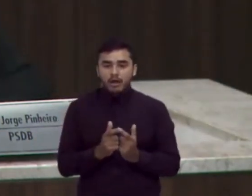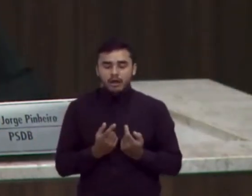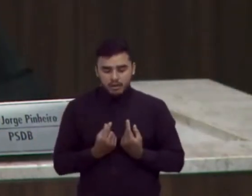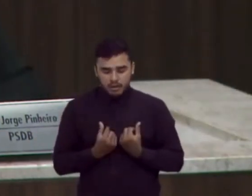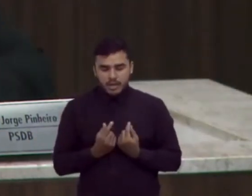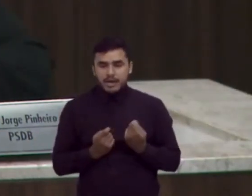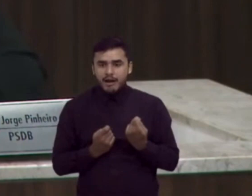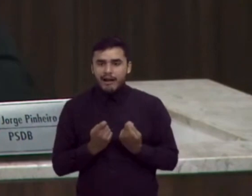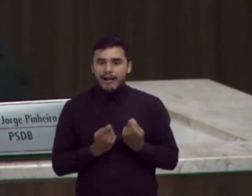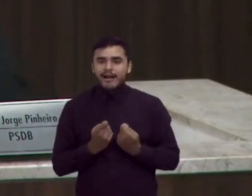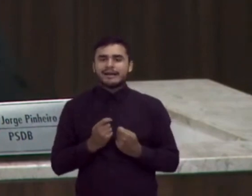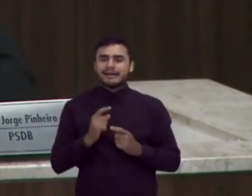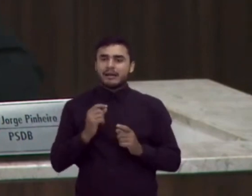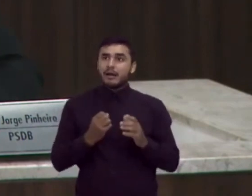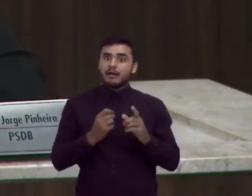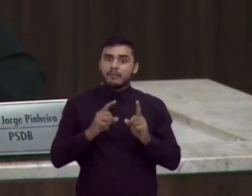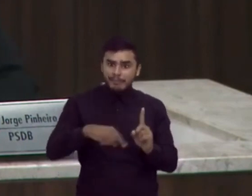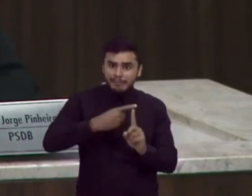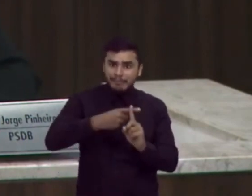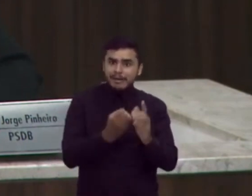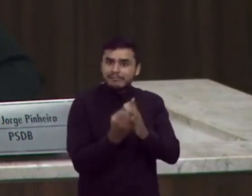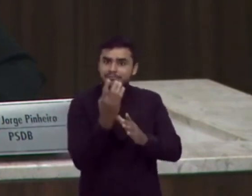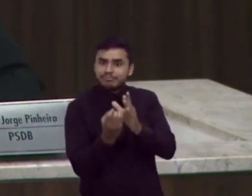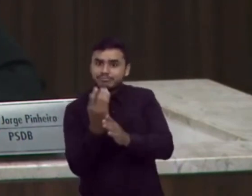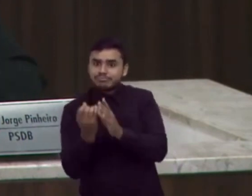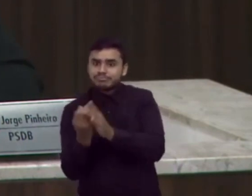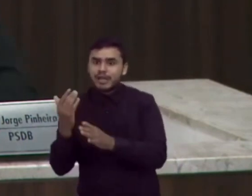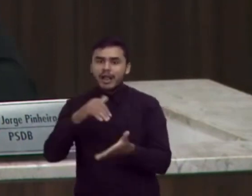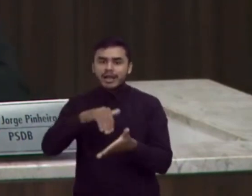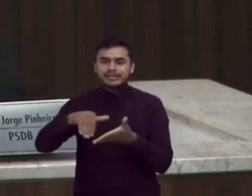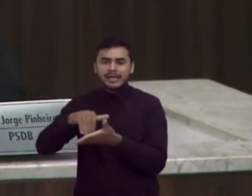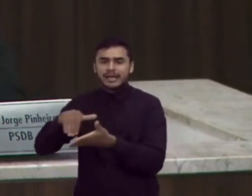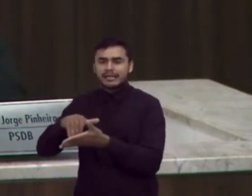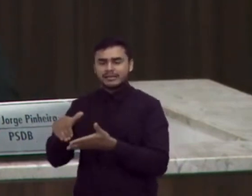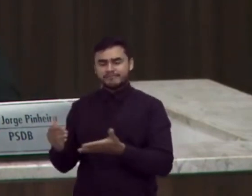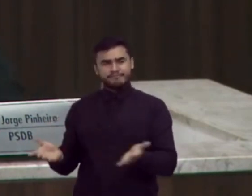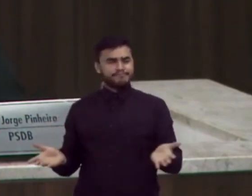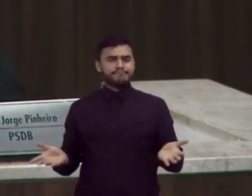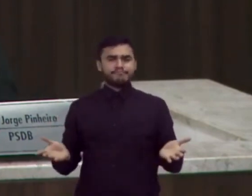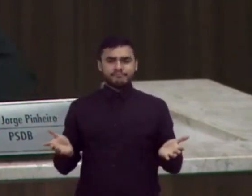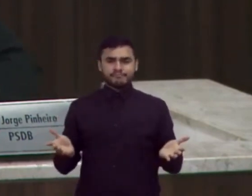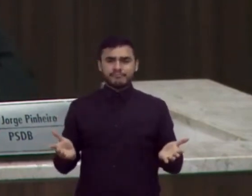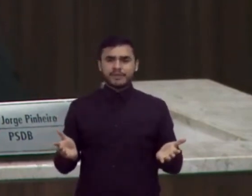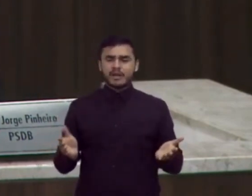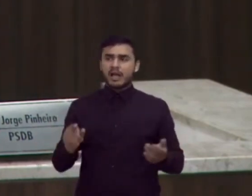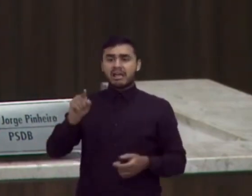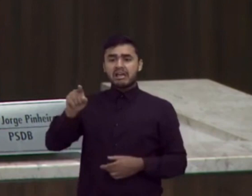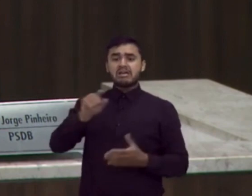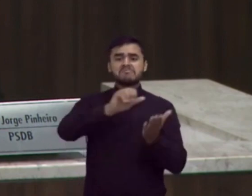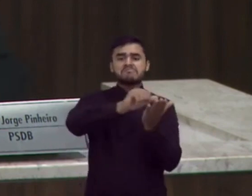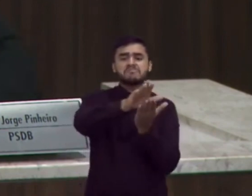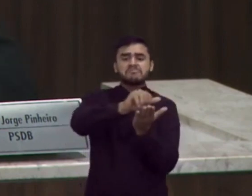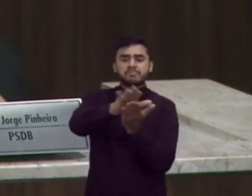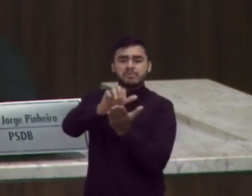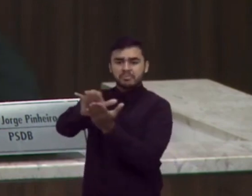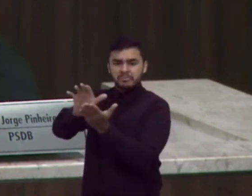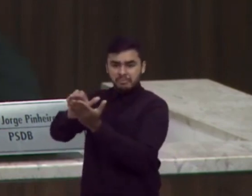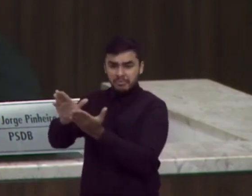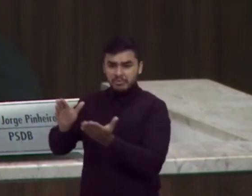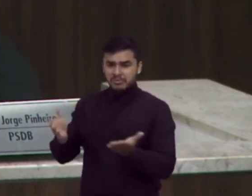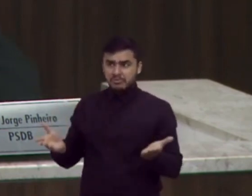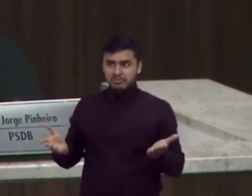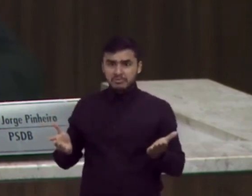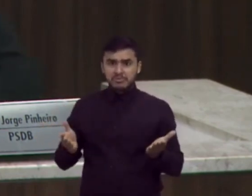causa estranheza falar em enxugar a máquina pública, despedindo pessoas. Aí, se eles vão despedir, precisava